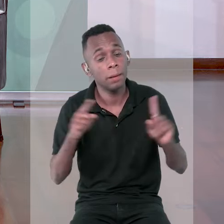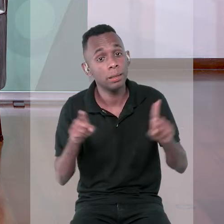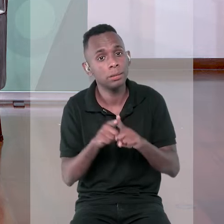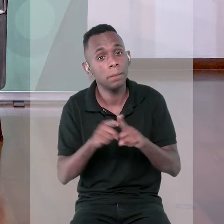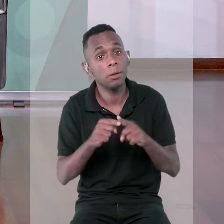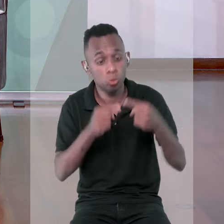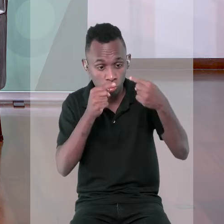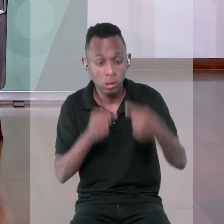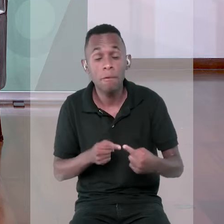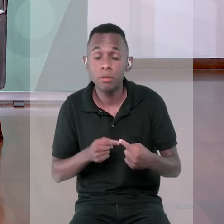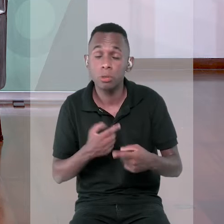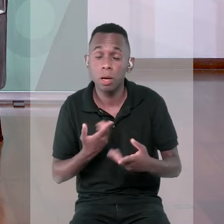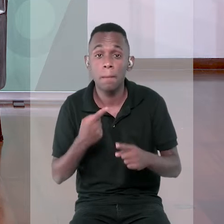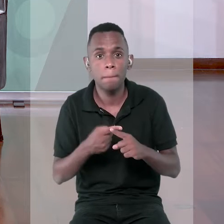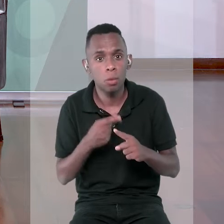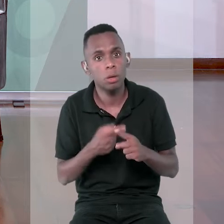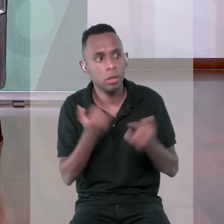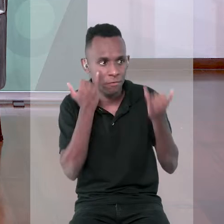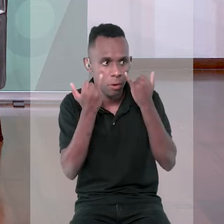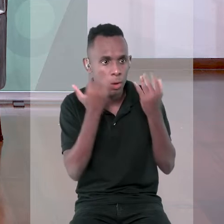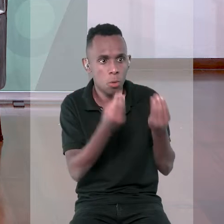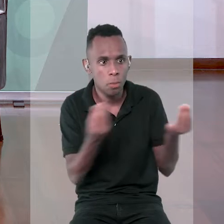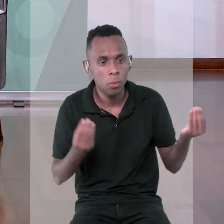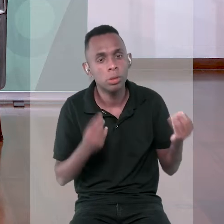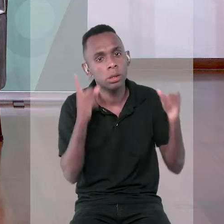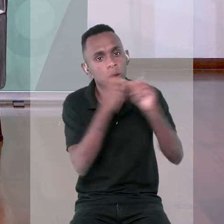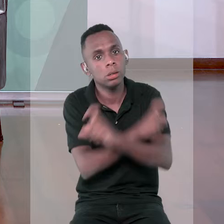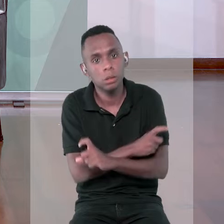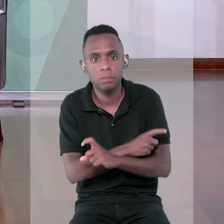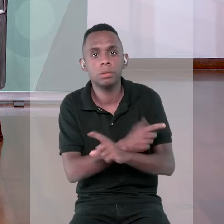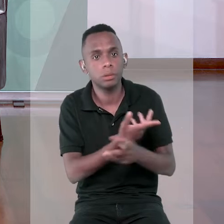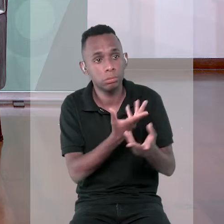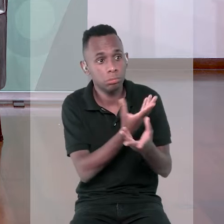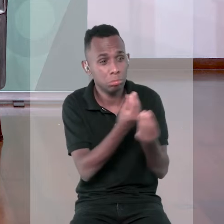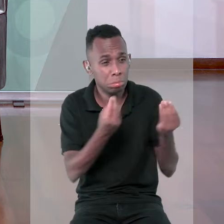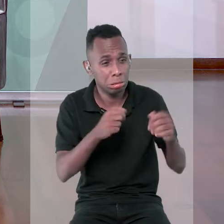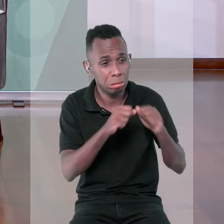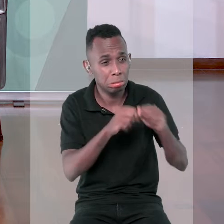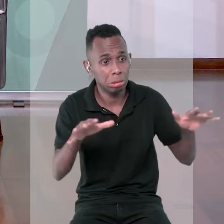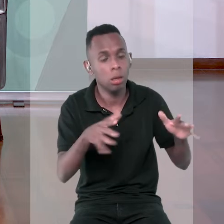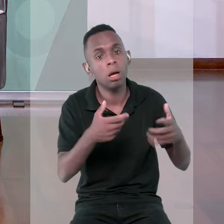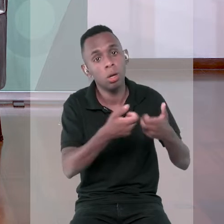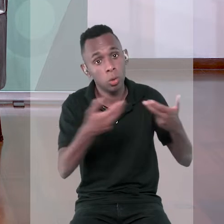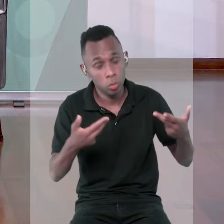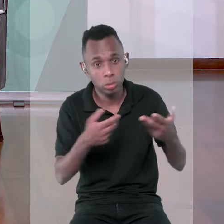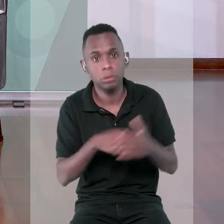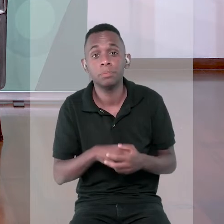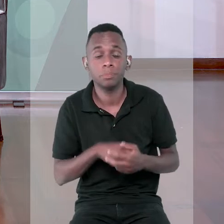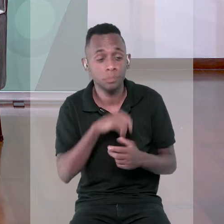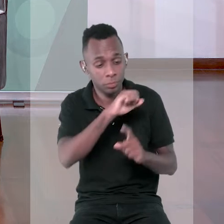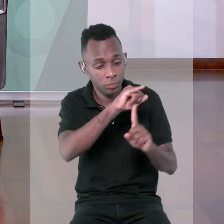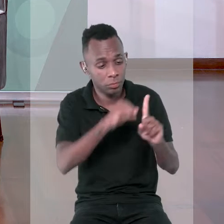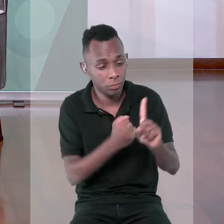foi um desafio? Porque o excesso também é complicado, lidar com um material muito vasto e muito complexo. Joana